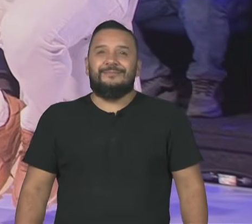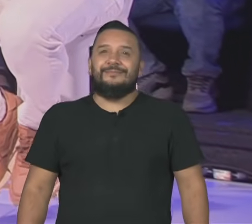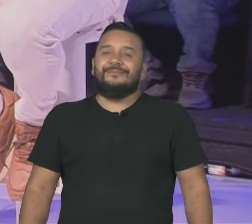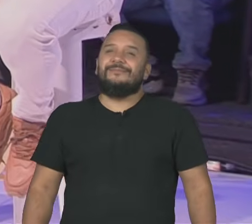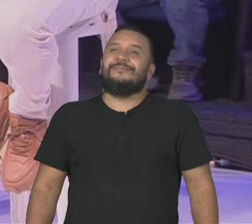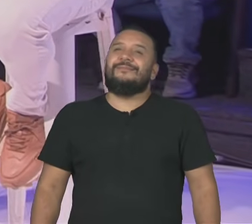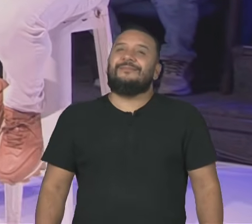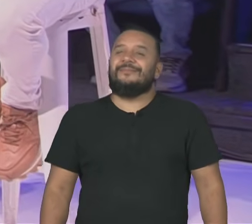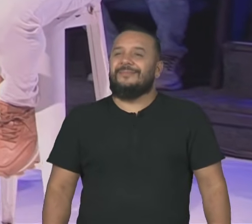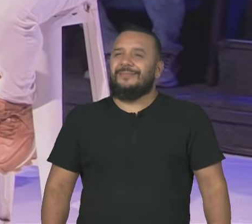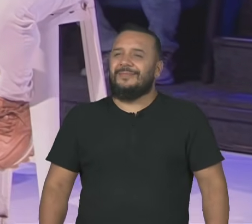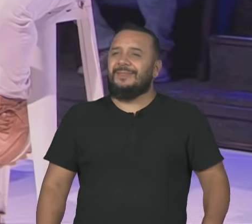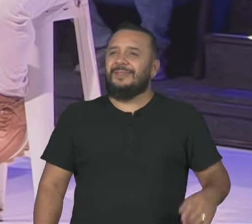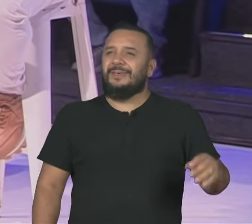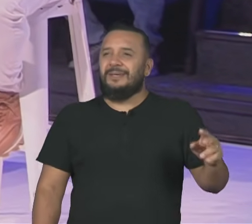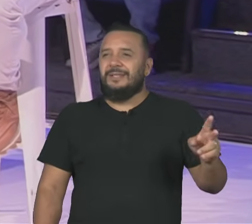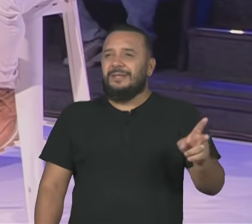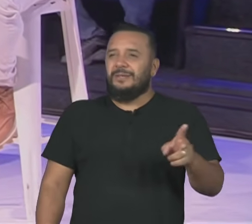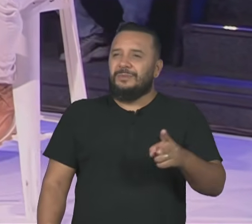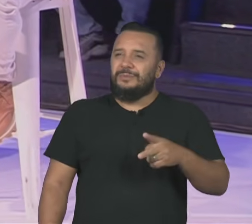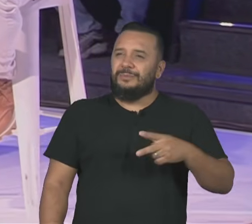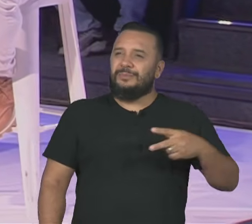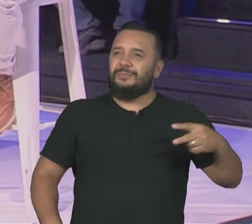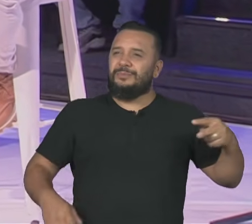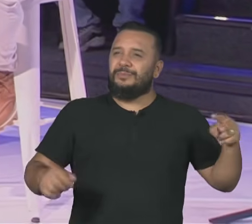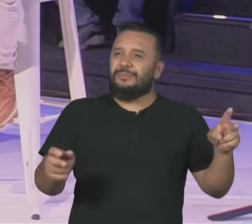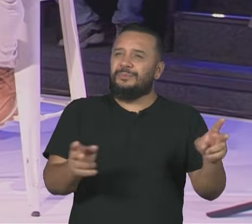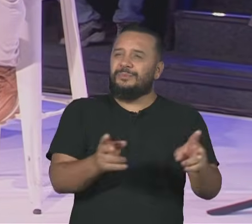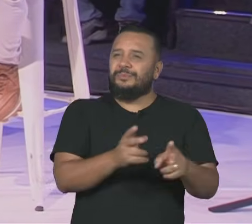O vento que leva